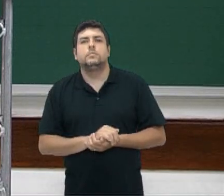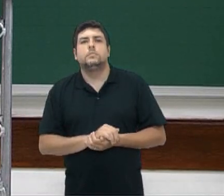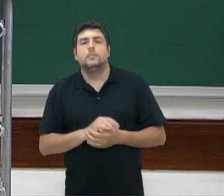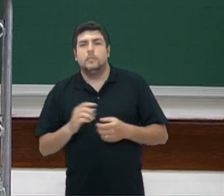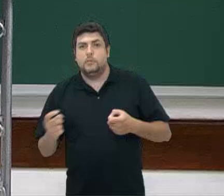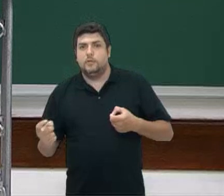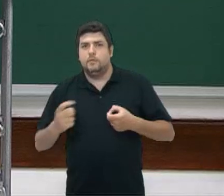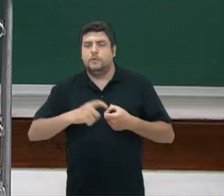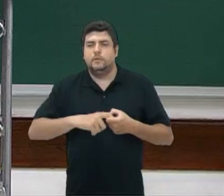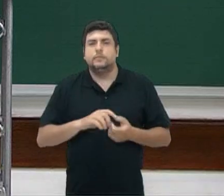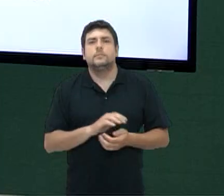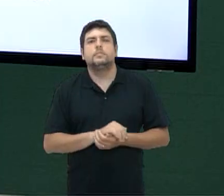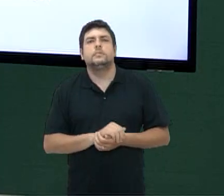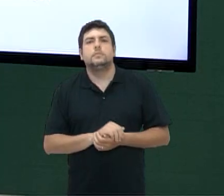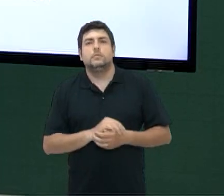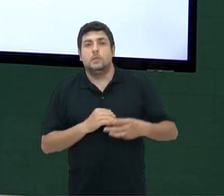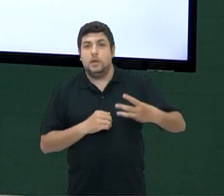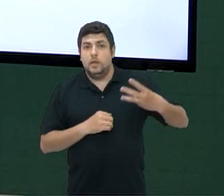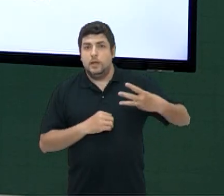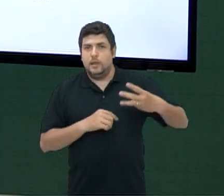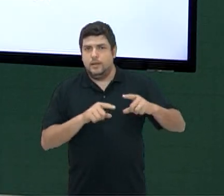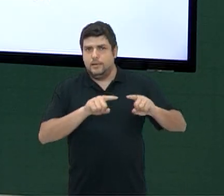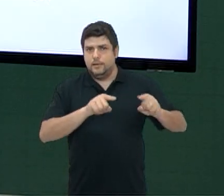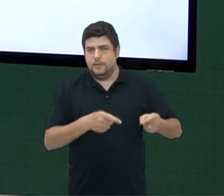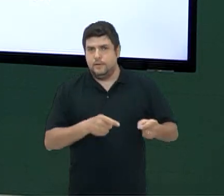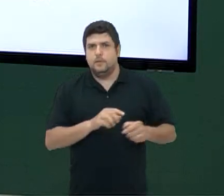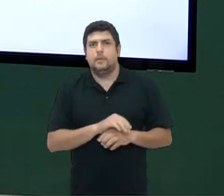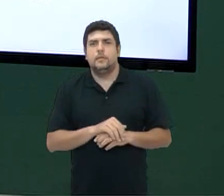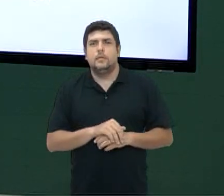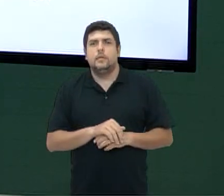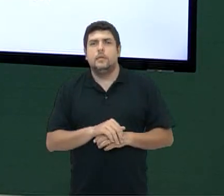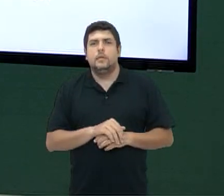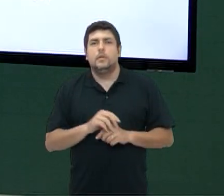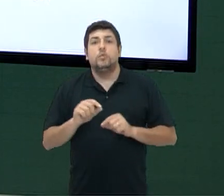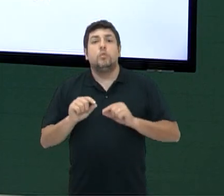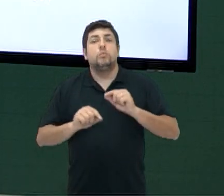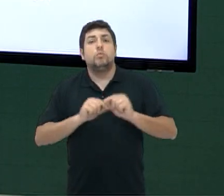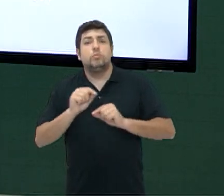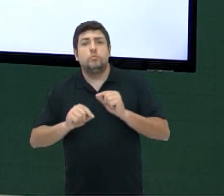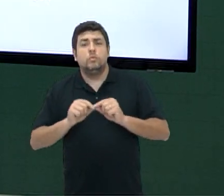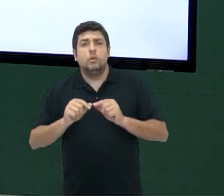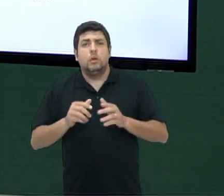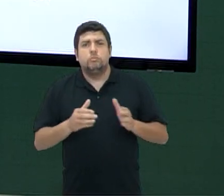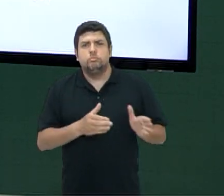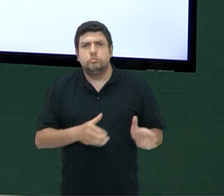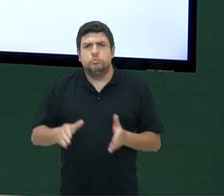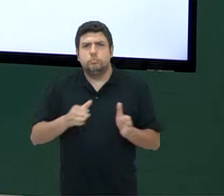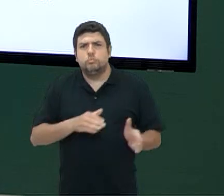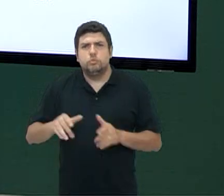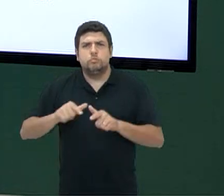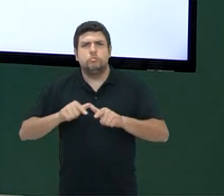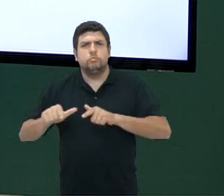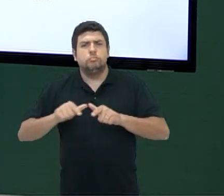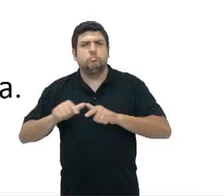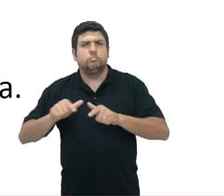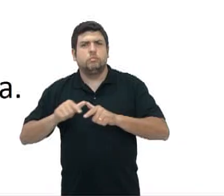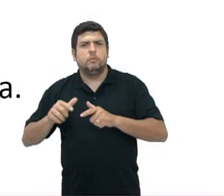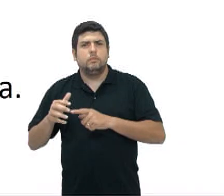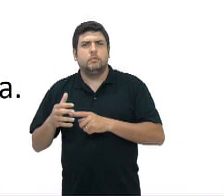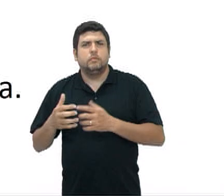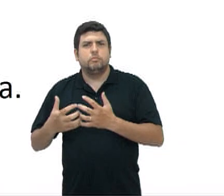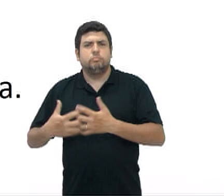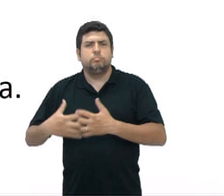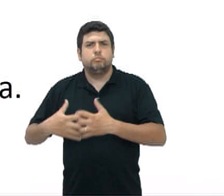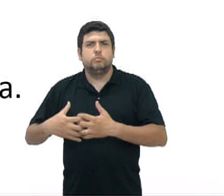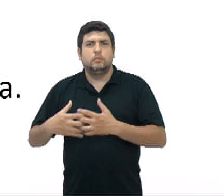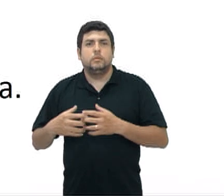então, retomando. Na terceira, a produção de trabalho de uma máquina térmica. Pessoal, perfeito. Então, temos